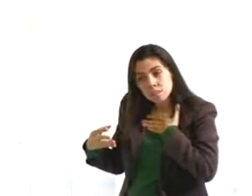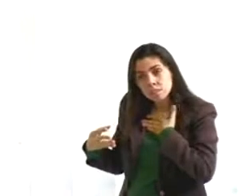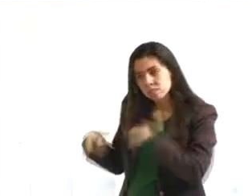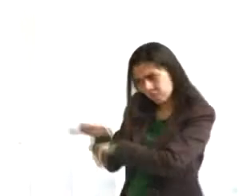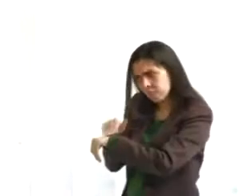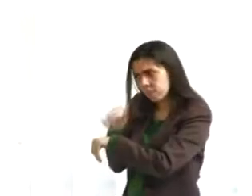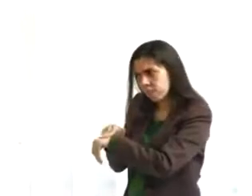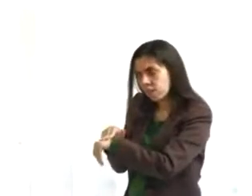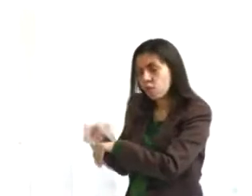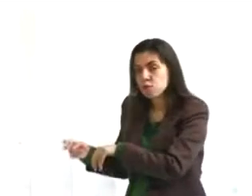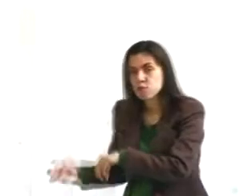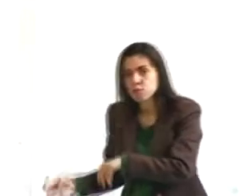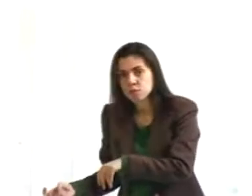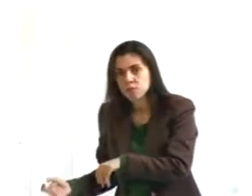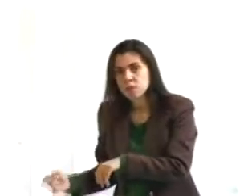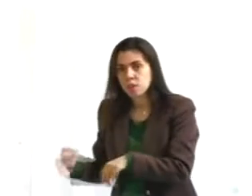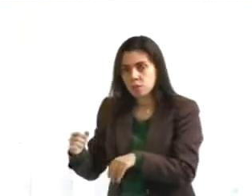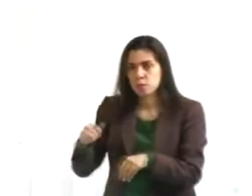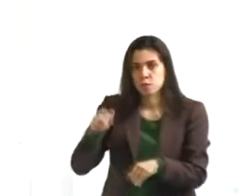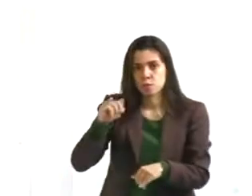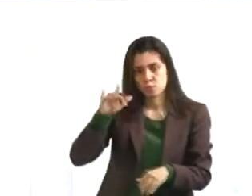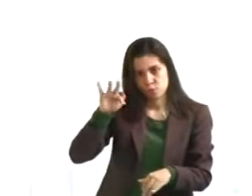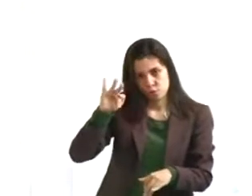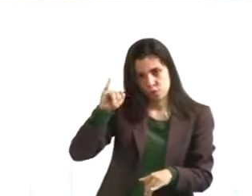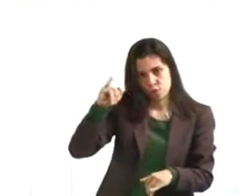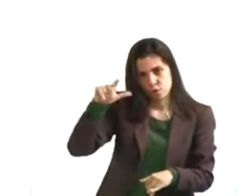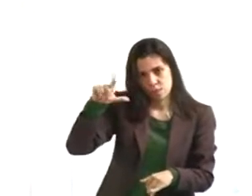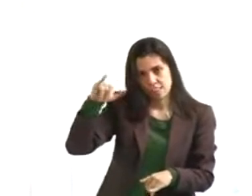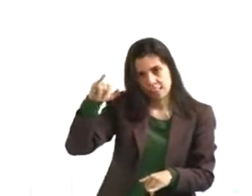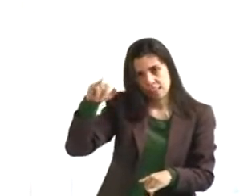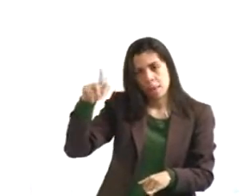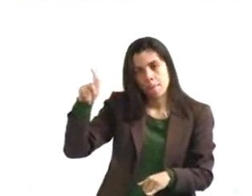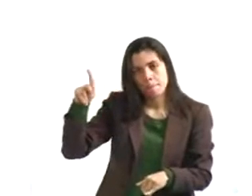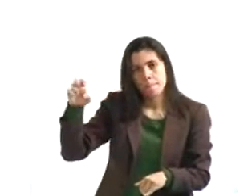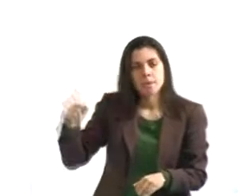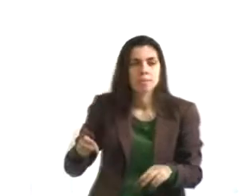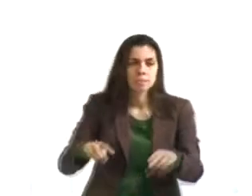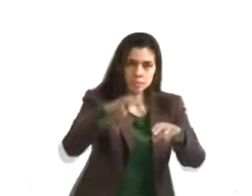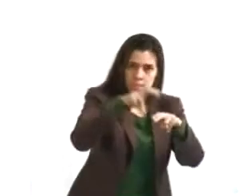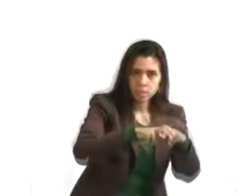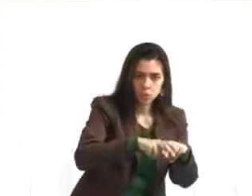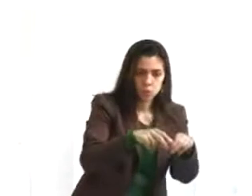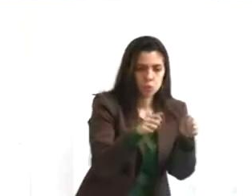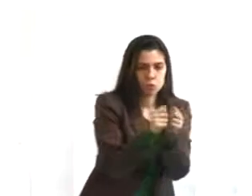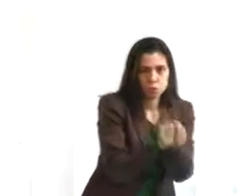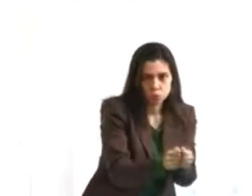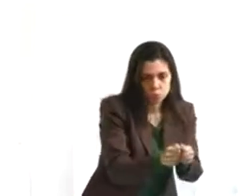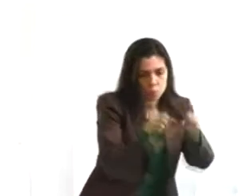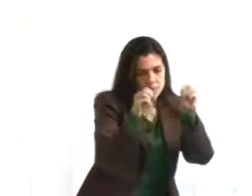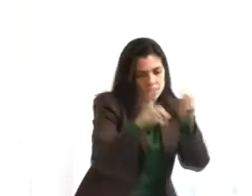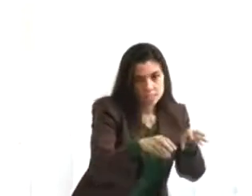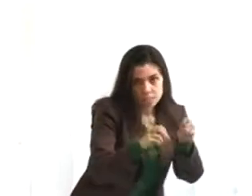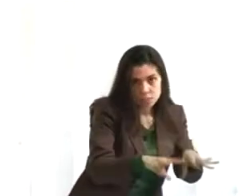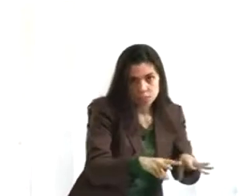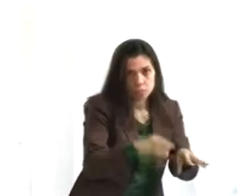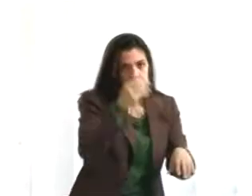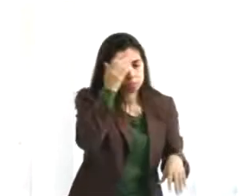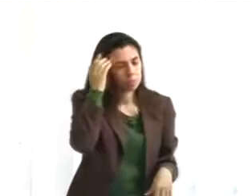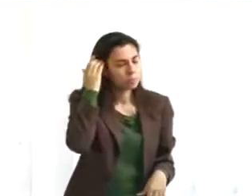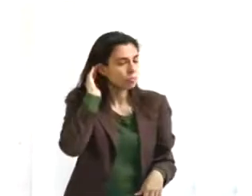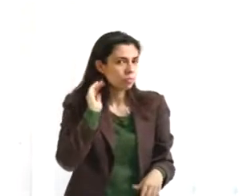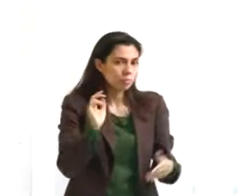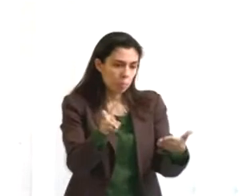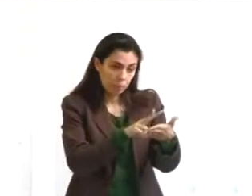matadouro, e como um cordeiro mudo perante o seu tosquiador, assim ele não abriu a boca. Na